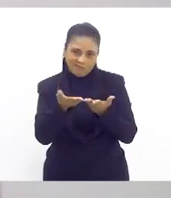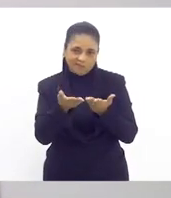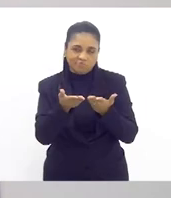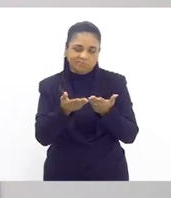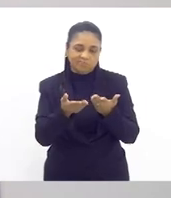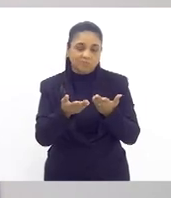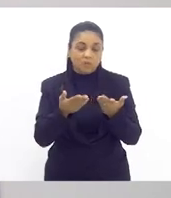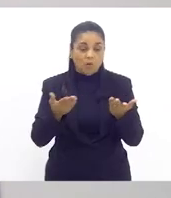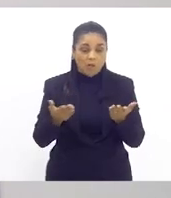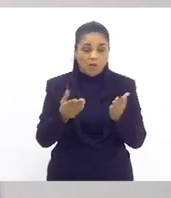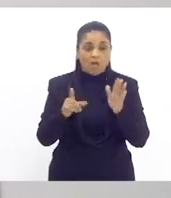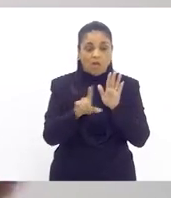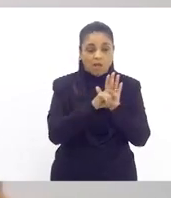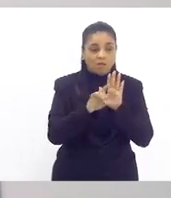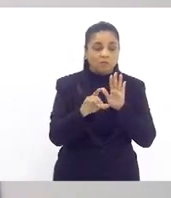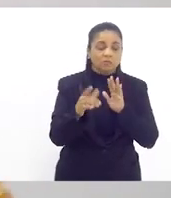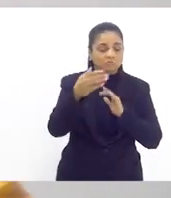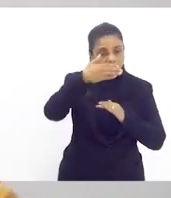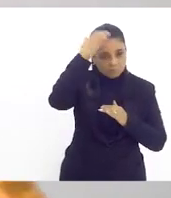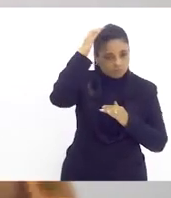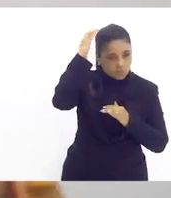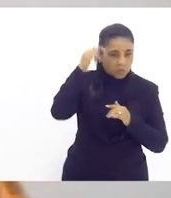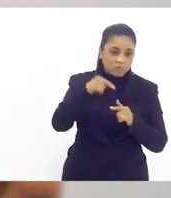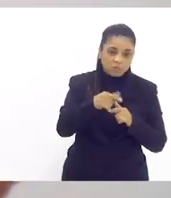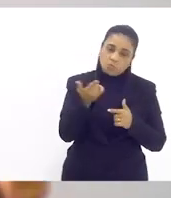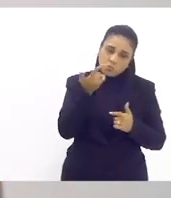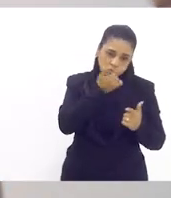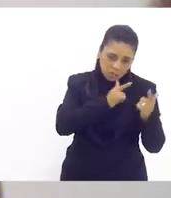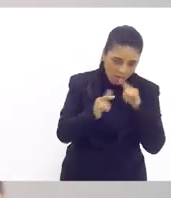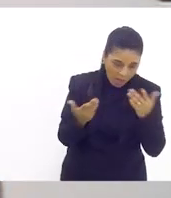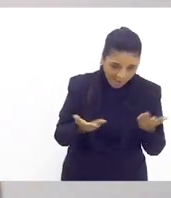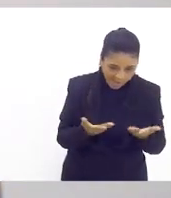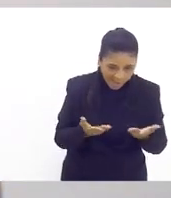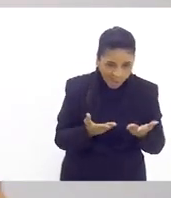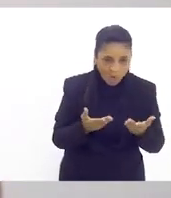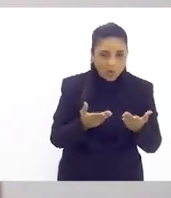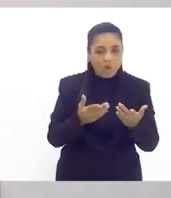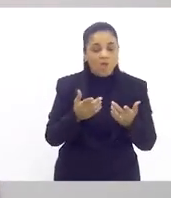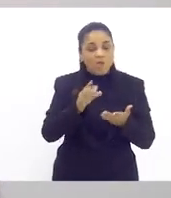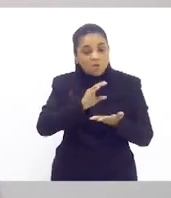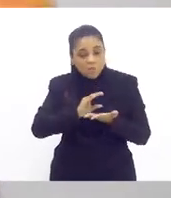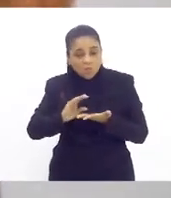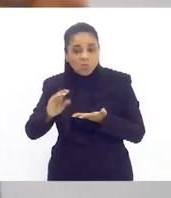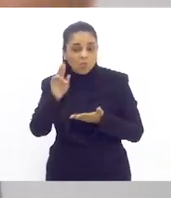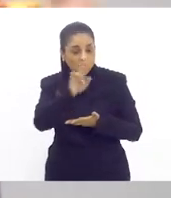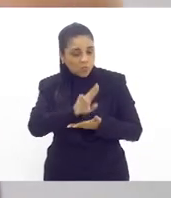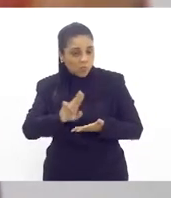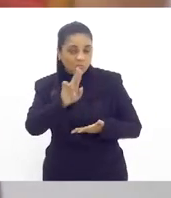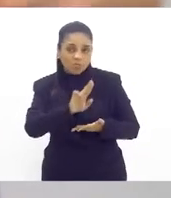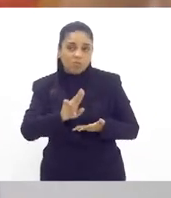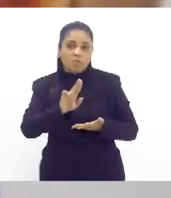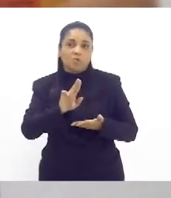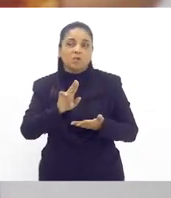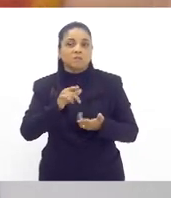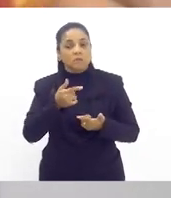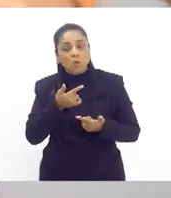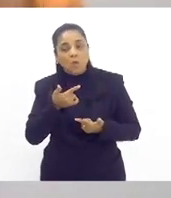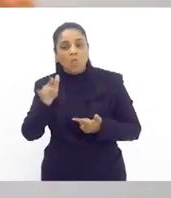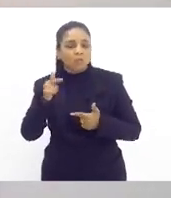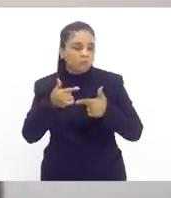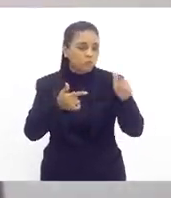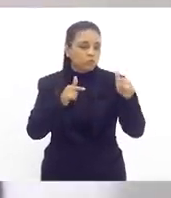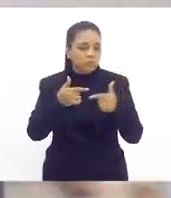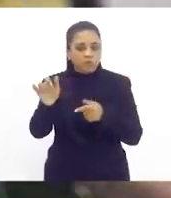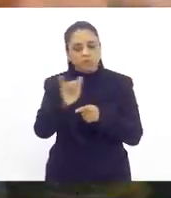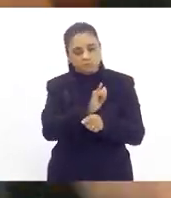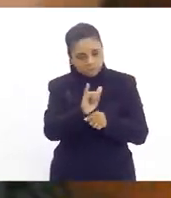contemplação agora não é um ponto final é somente a utilização de um recurso específico e outras demandas foram